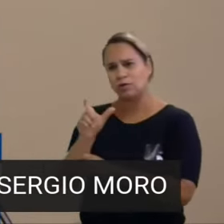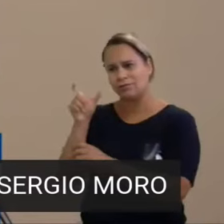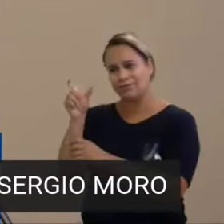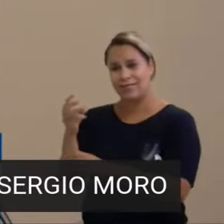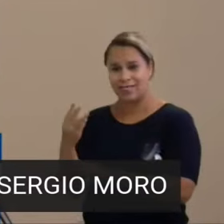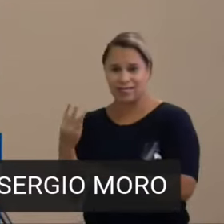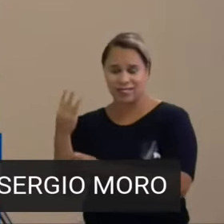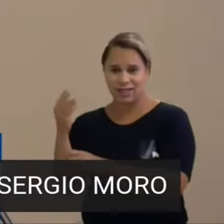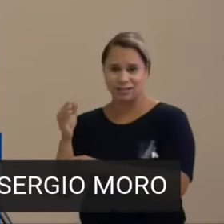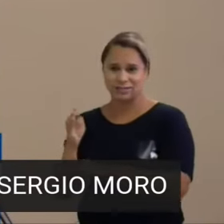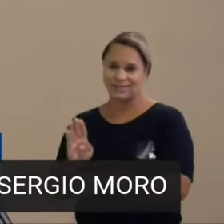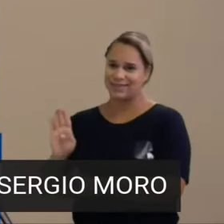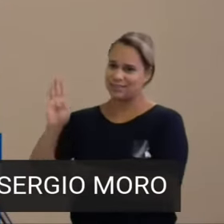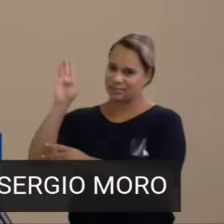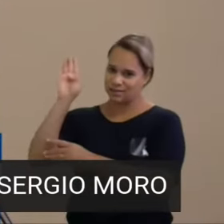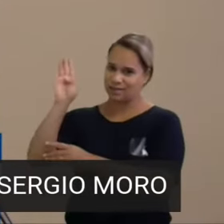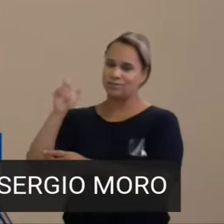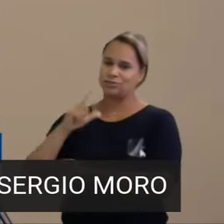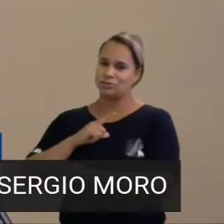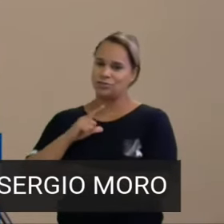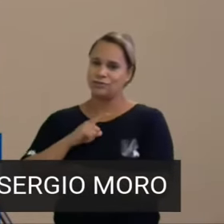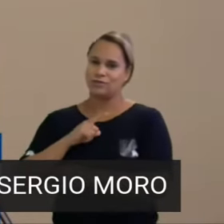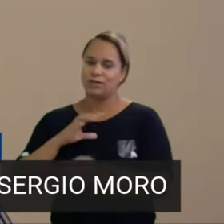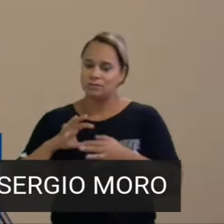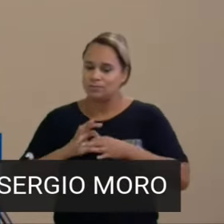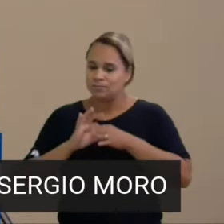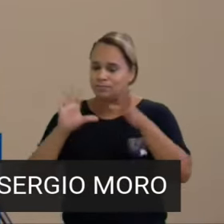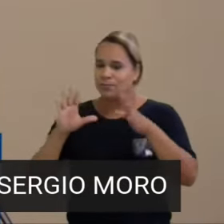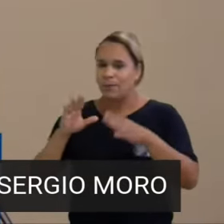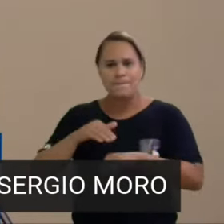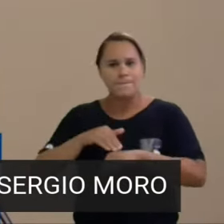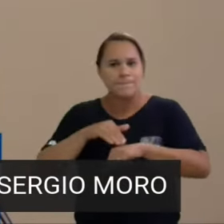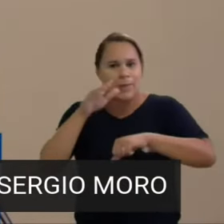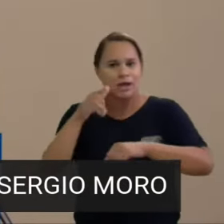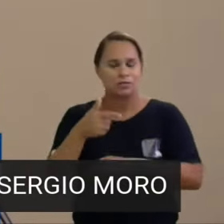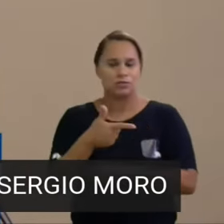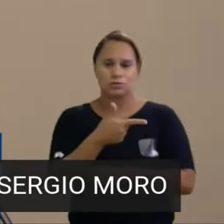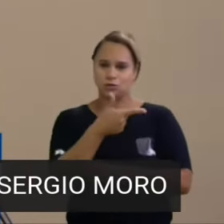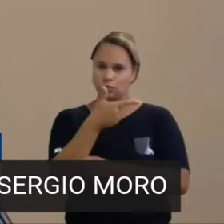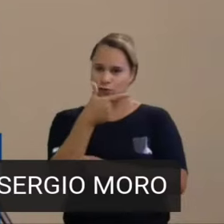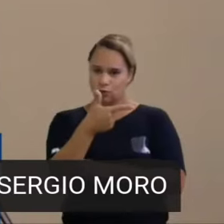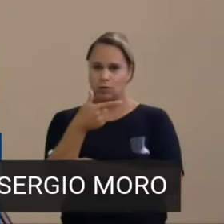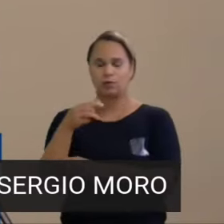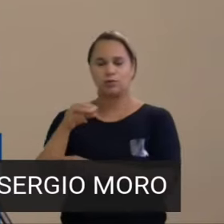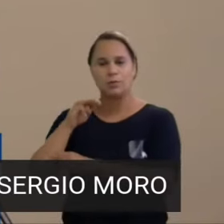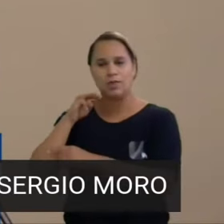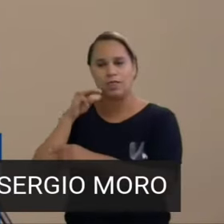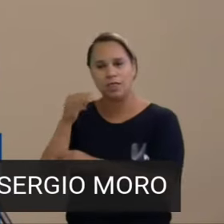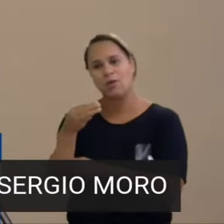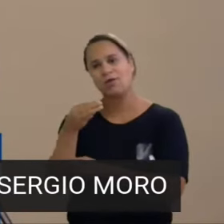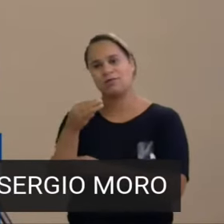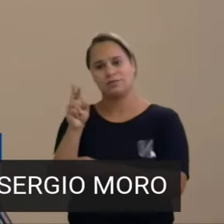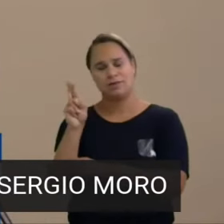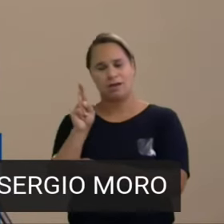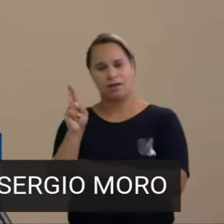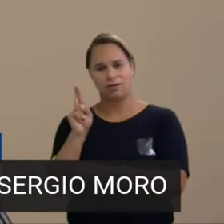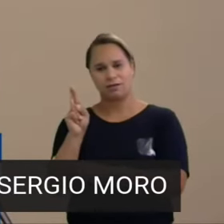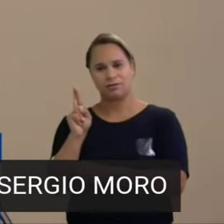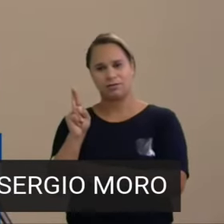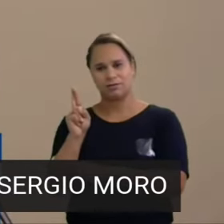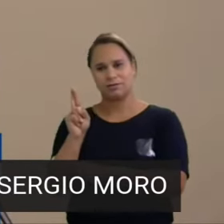na campanha mais de R$ 2 milhões deais. justamente os três mais bem colocados na votação.